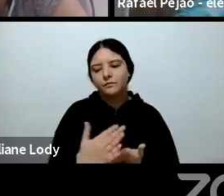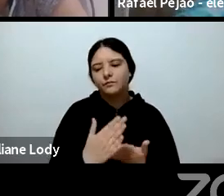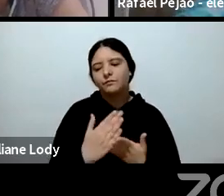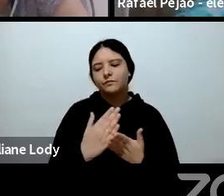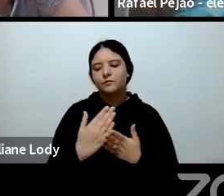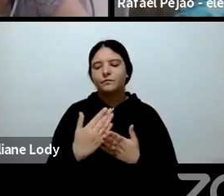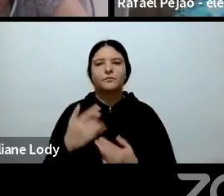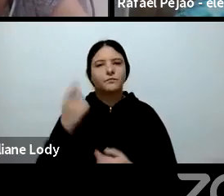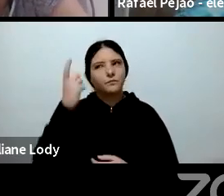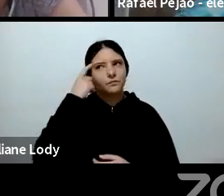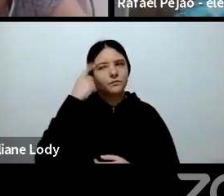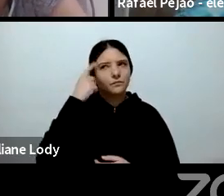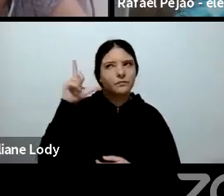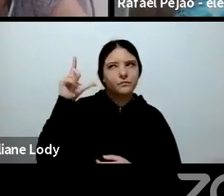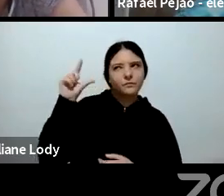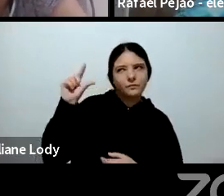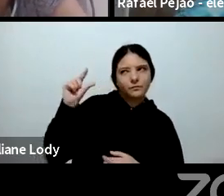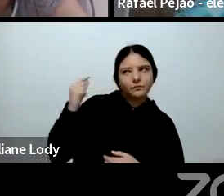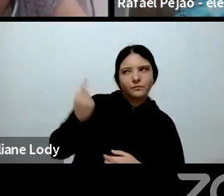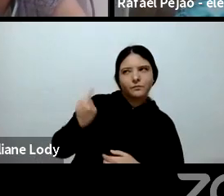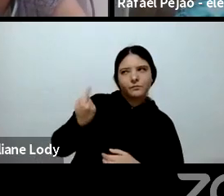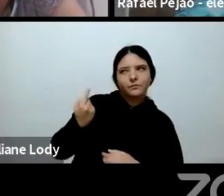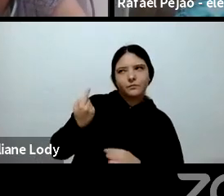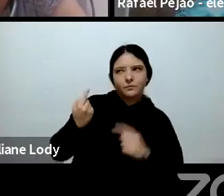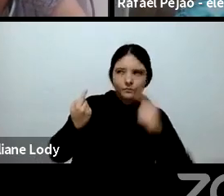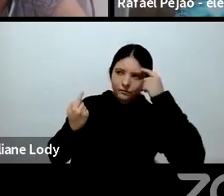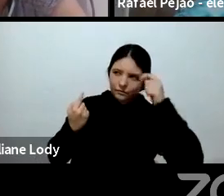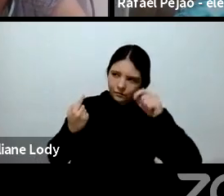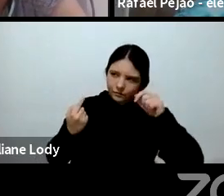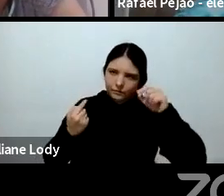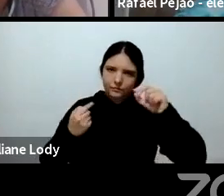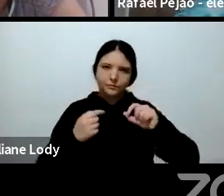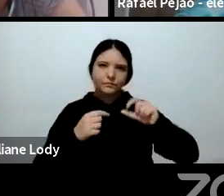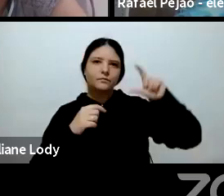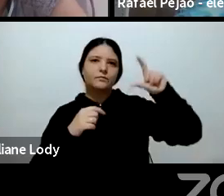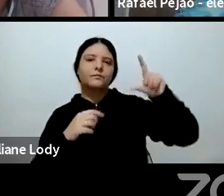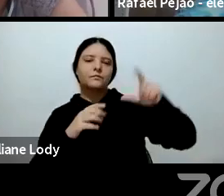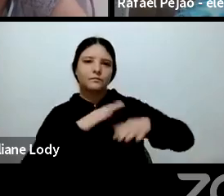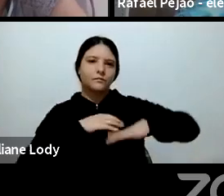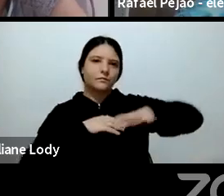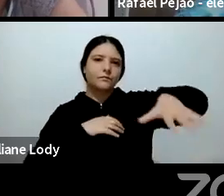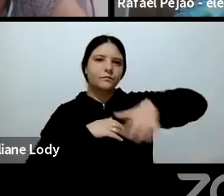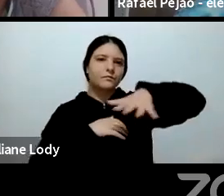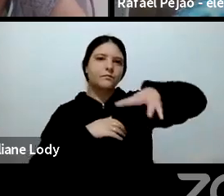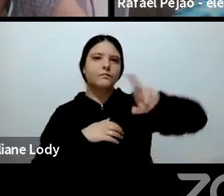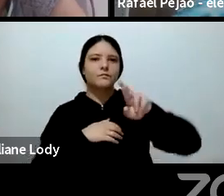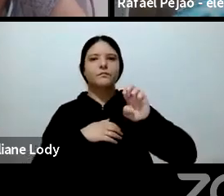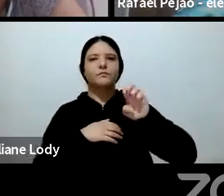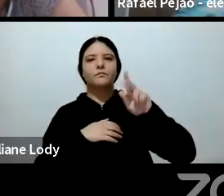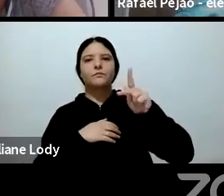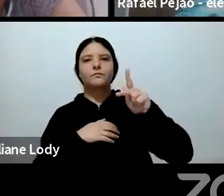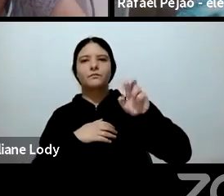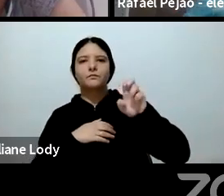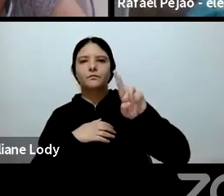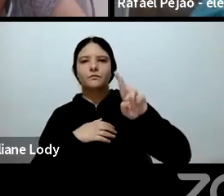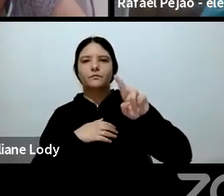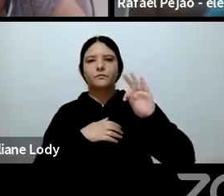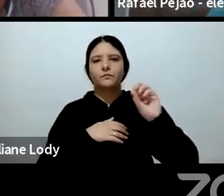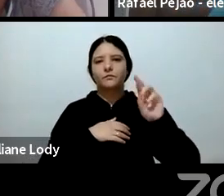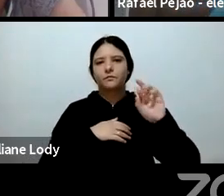pensar menos de forma isolada e pensar cada vez mais no âmbito do repertório, né? Então, a ideia de